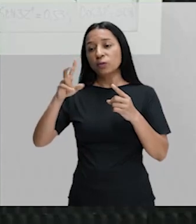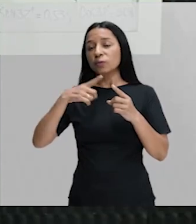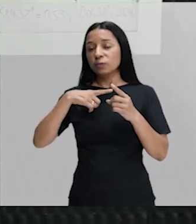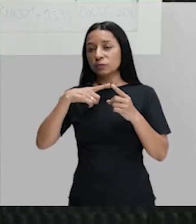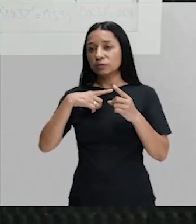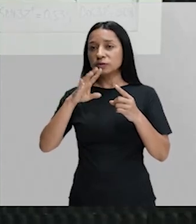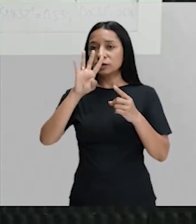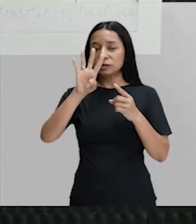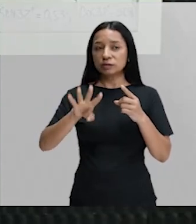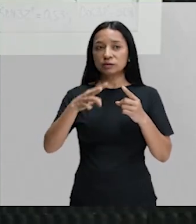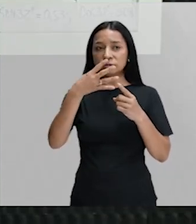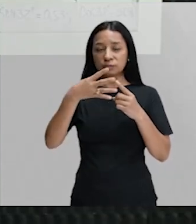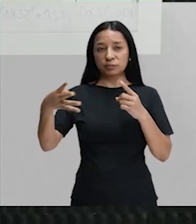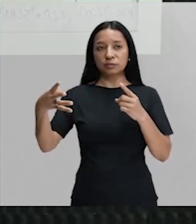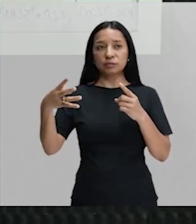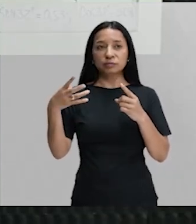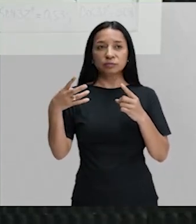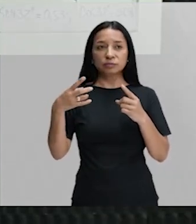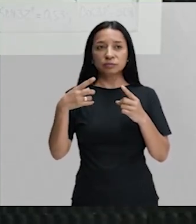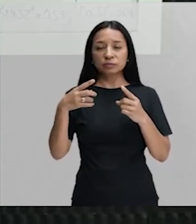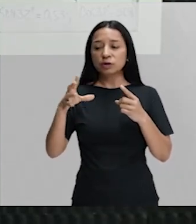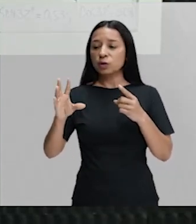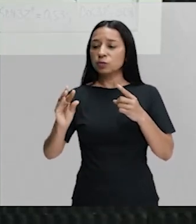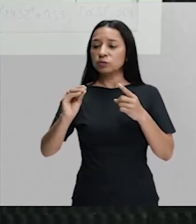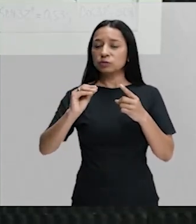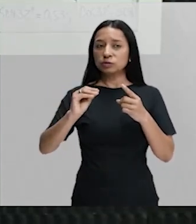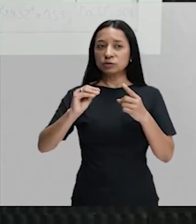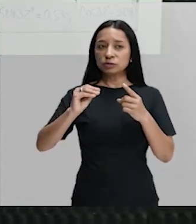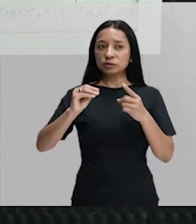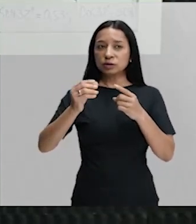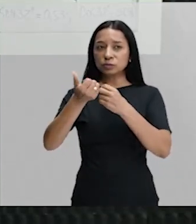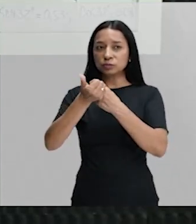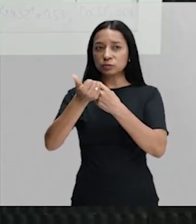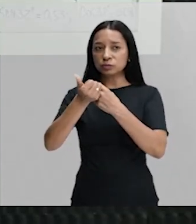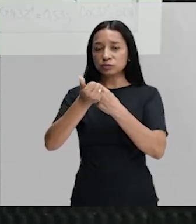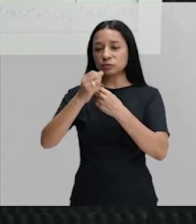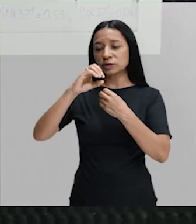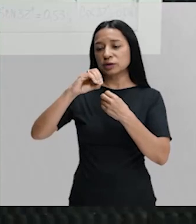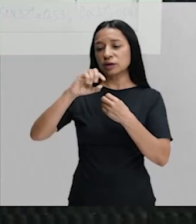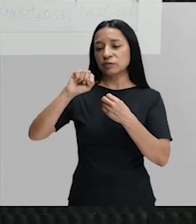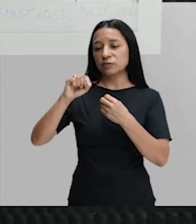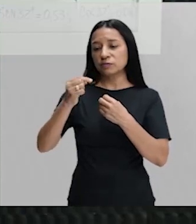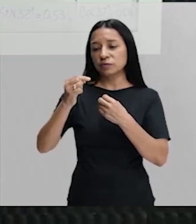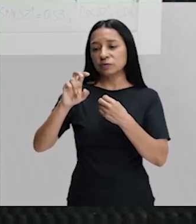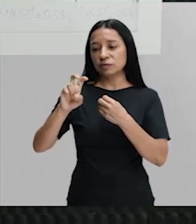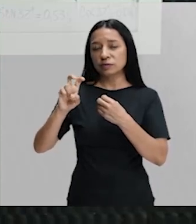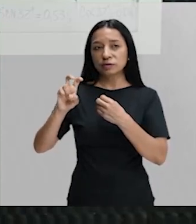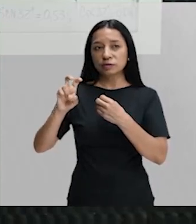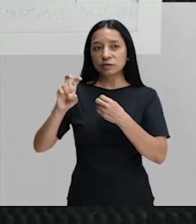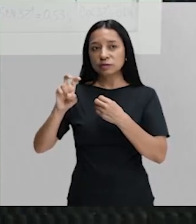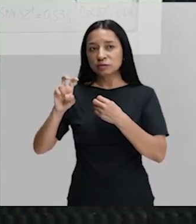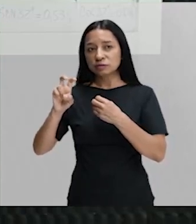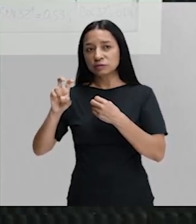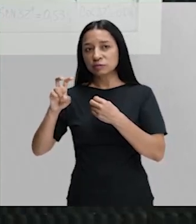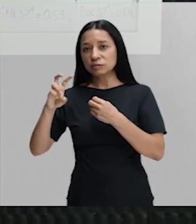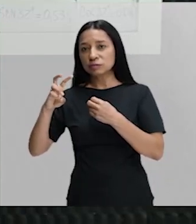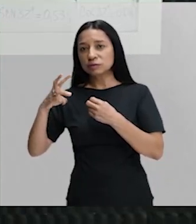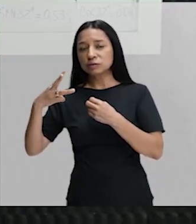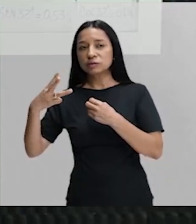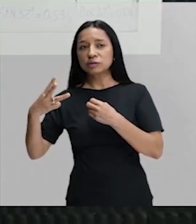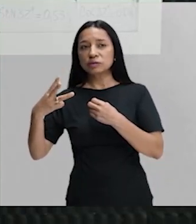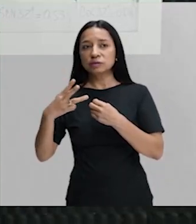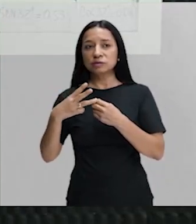0,53. Então, você tira ele e coloca 0,53. Vai ser igual a x sobre 20.